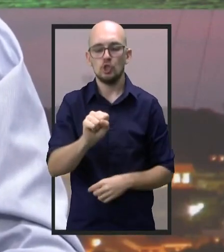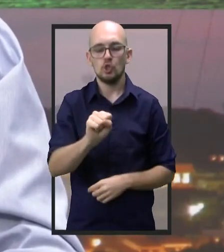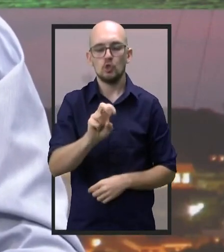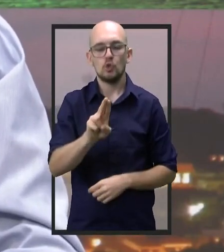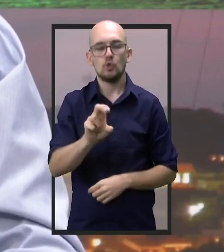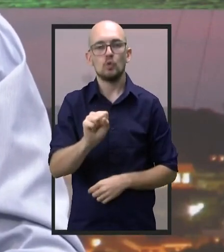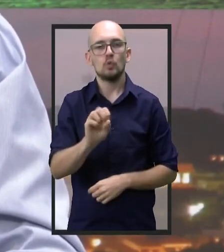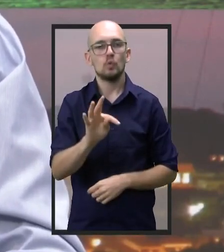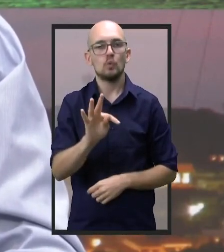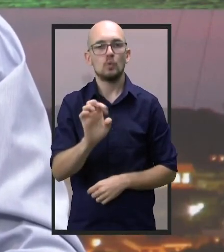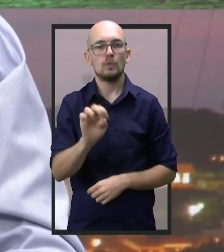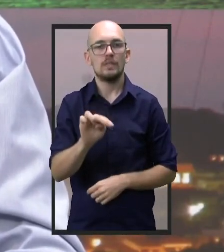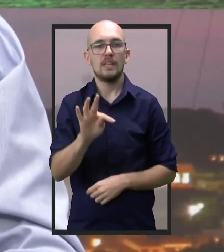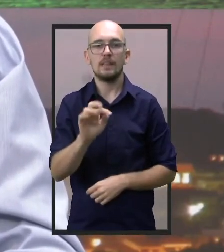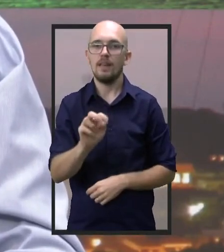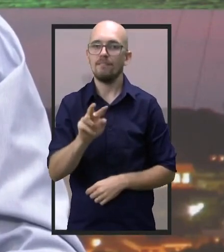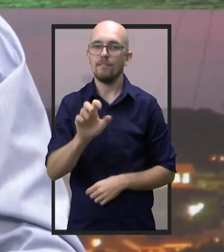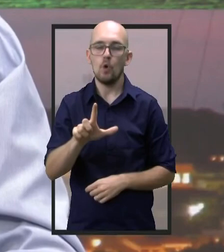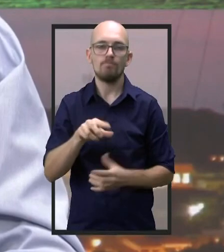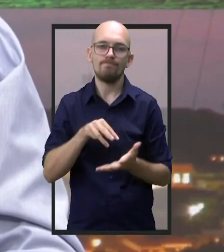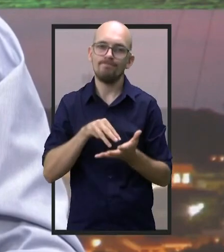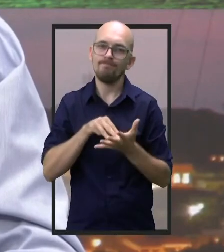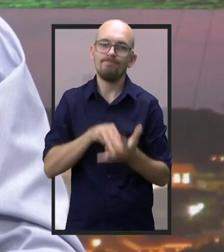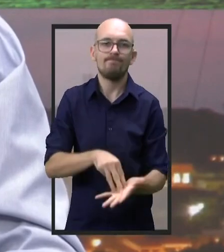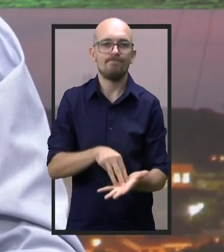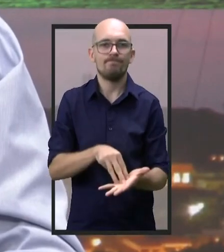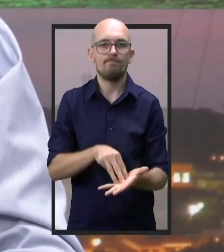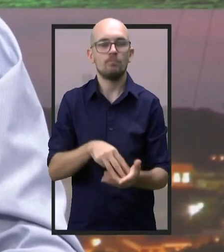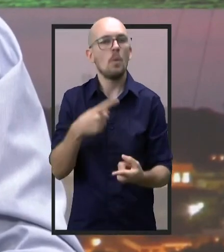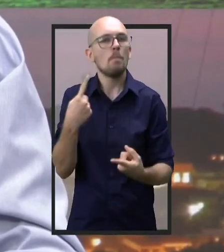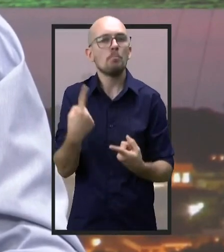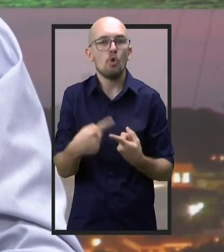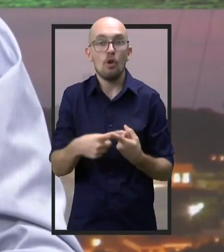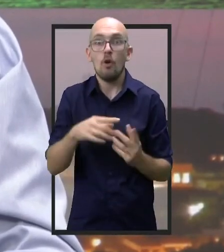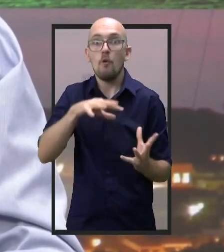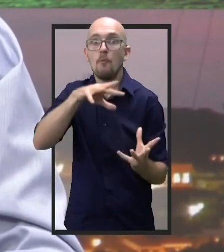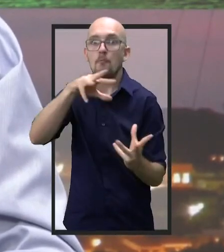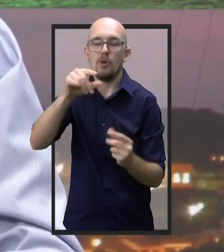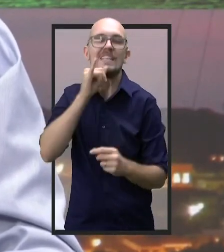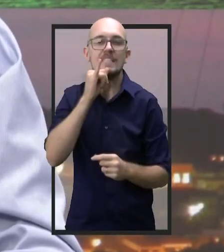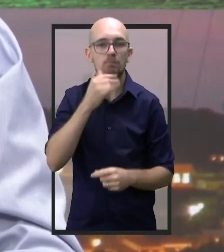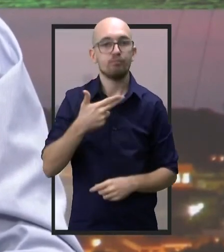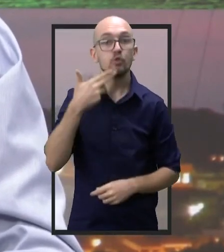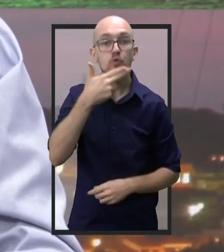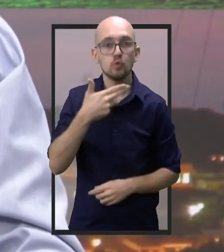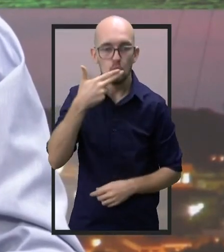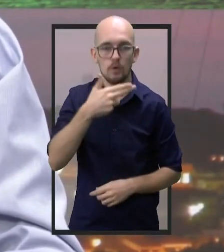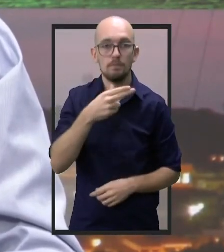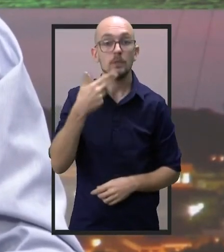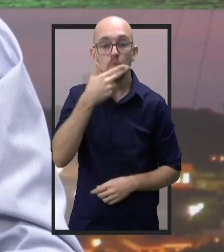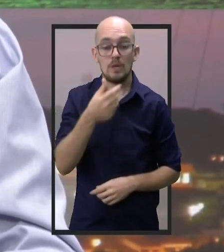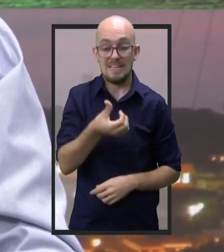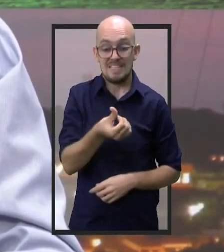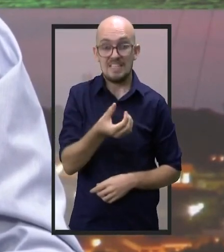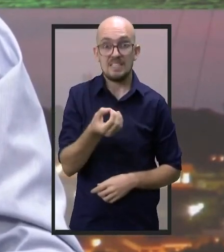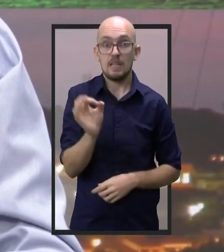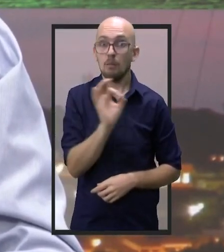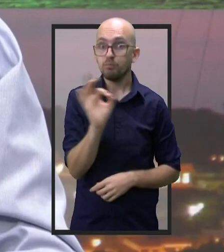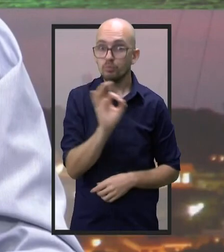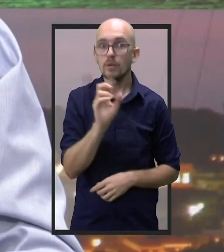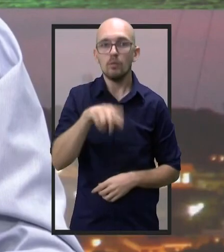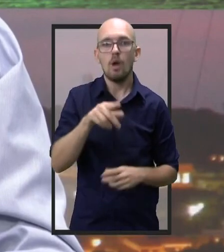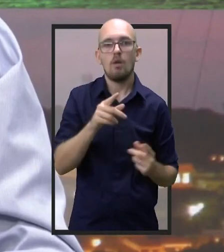isso? Porque o mundo hoje é implacável, porque nós exportamos, se você pensar em açúcar, 60% do açúcar é